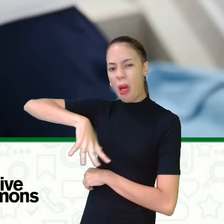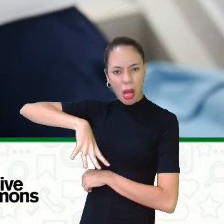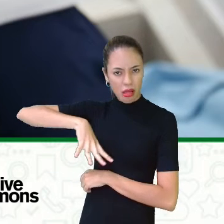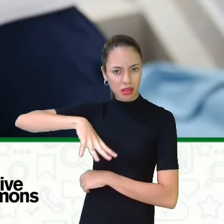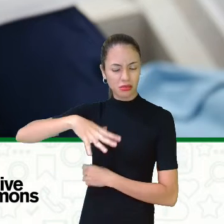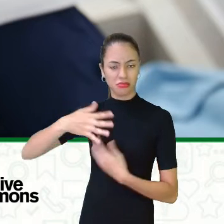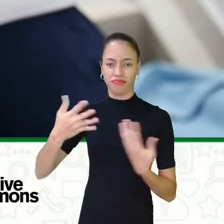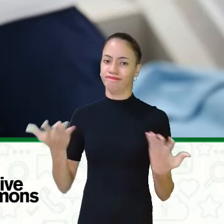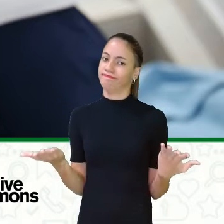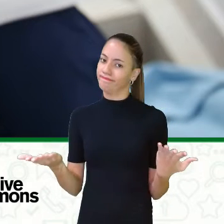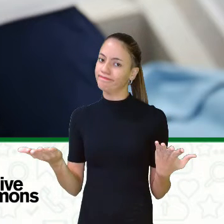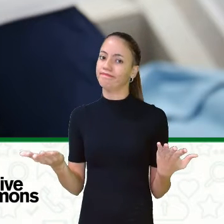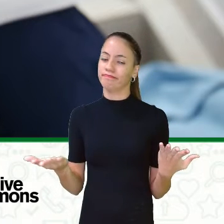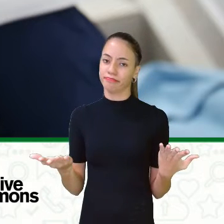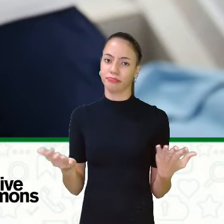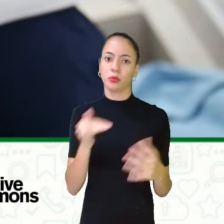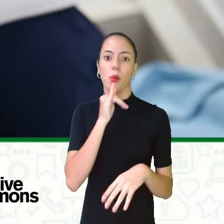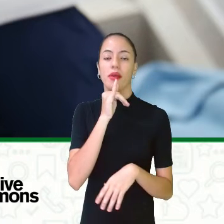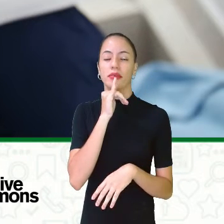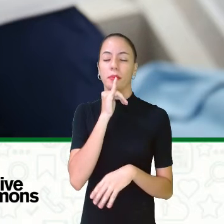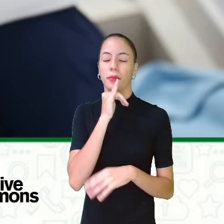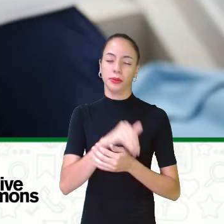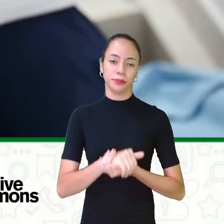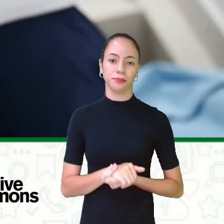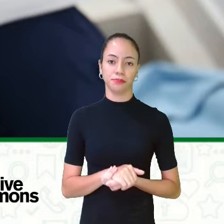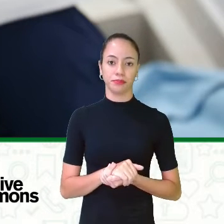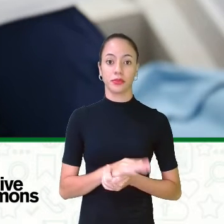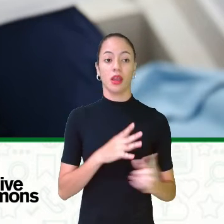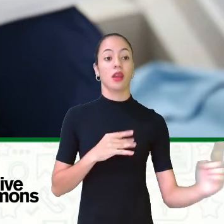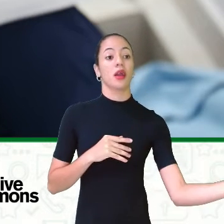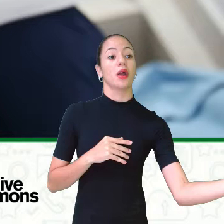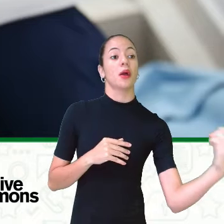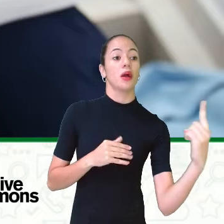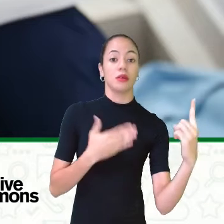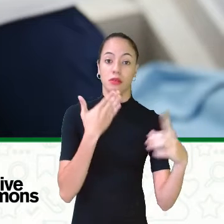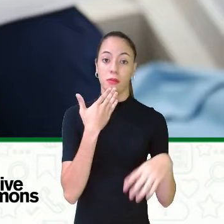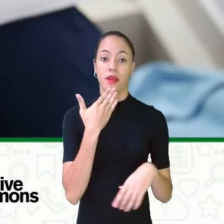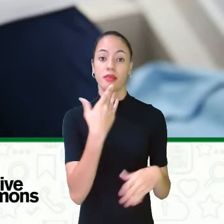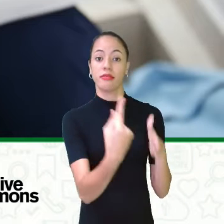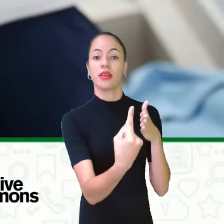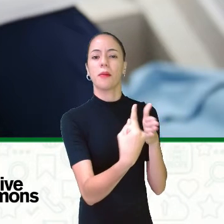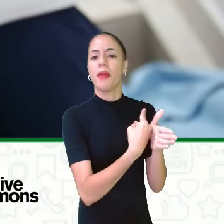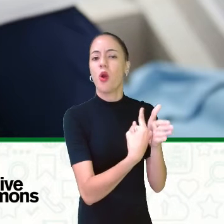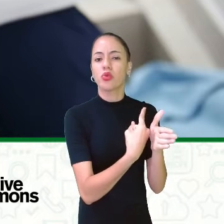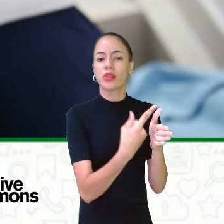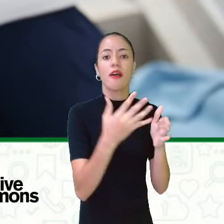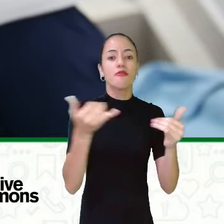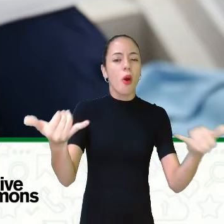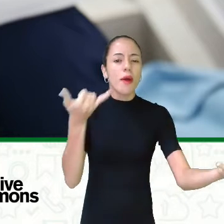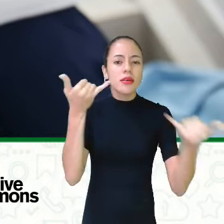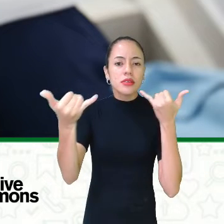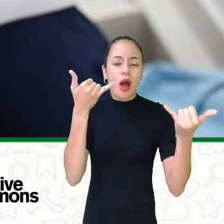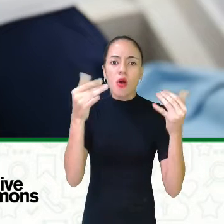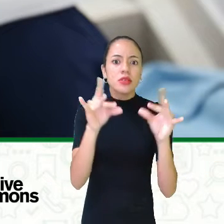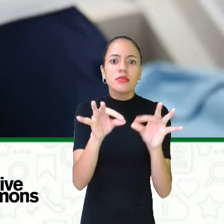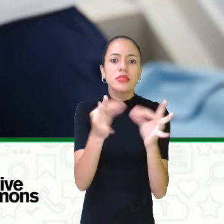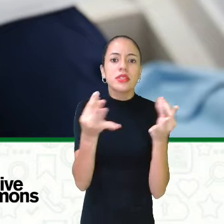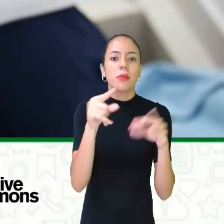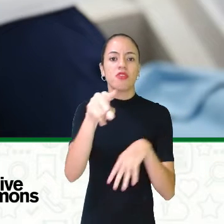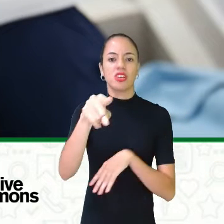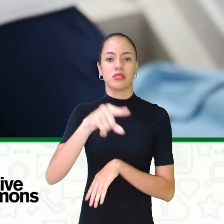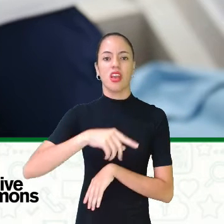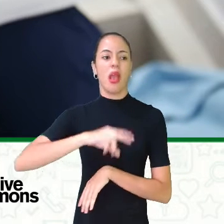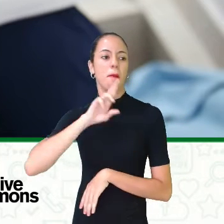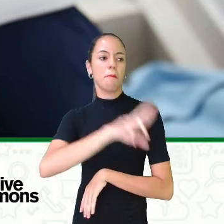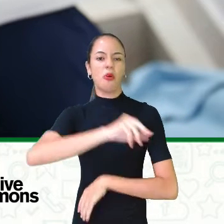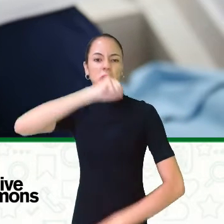gratuita. Então, seja do nada, alguém chega para lhe pedir uma informação, uma coisa simples, aí você vai de uma forma